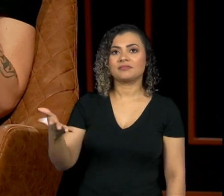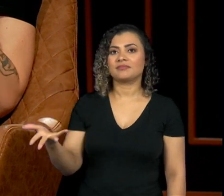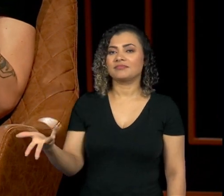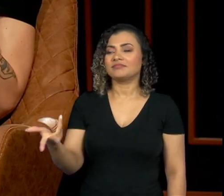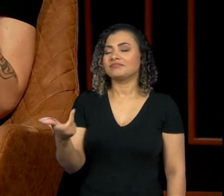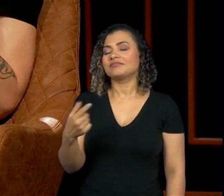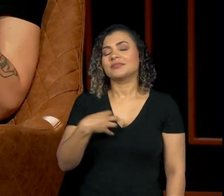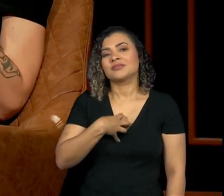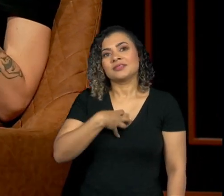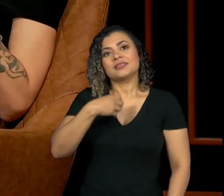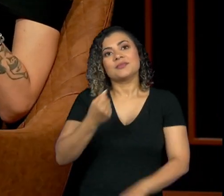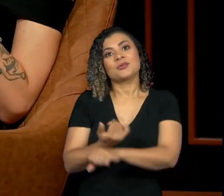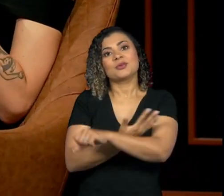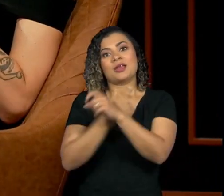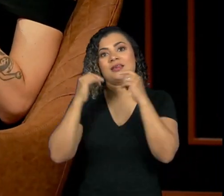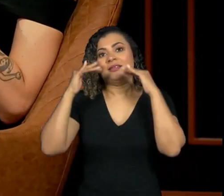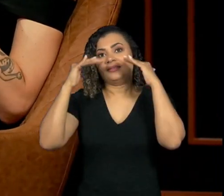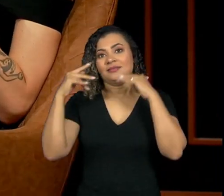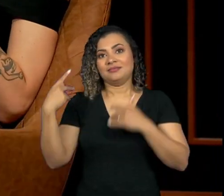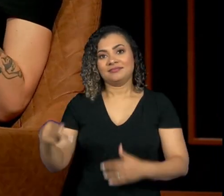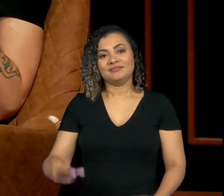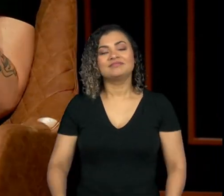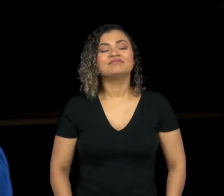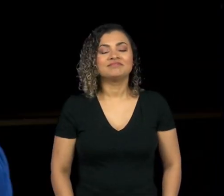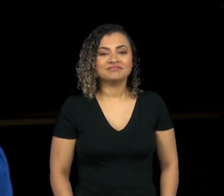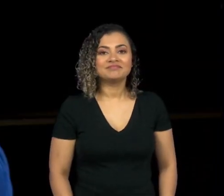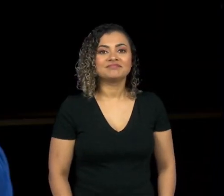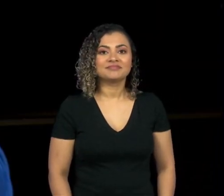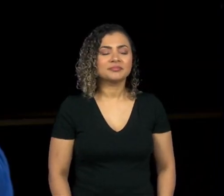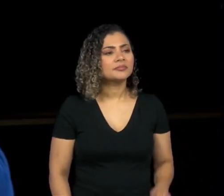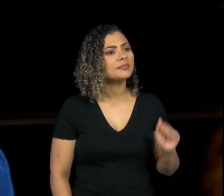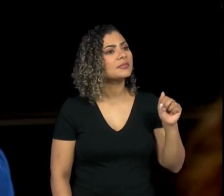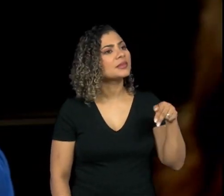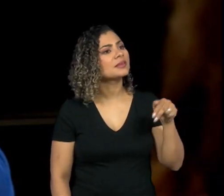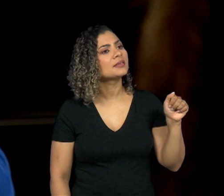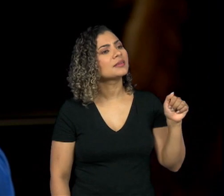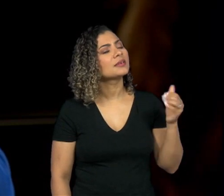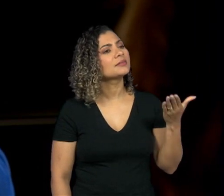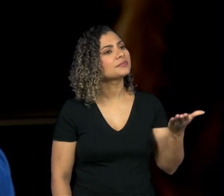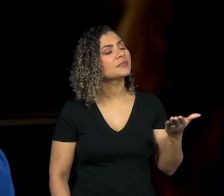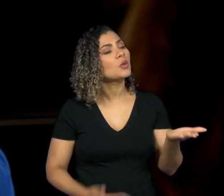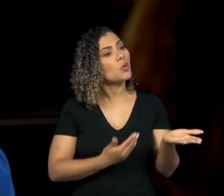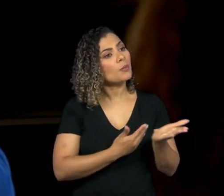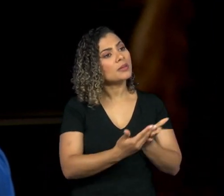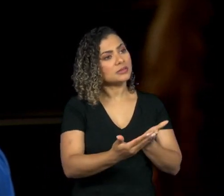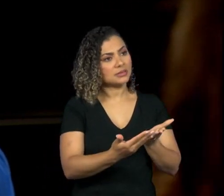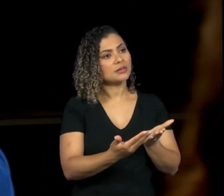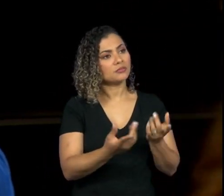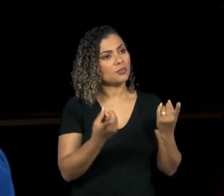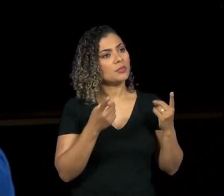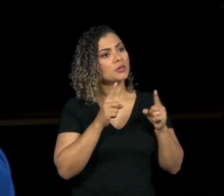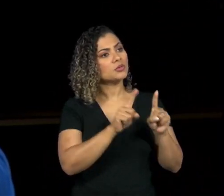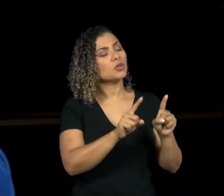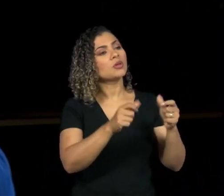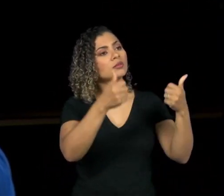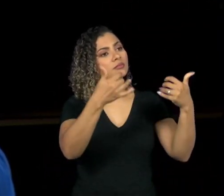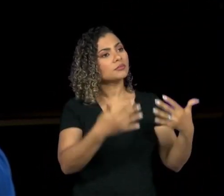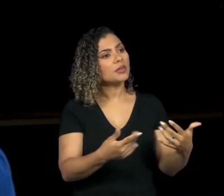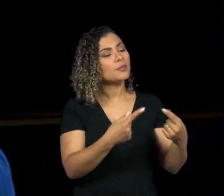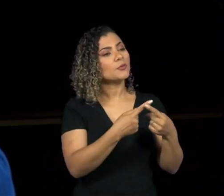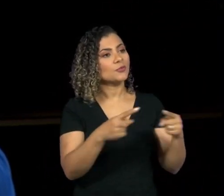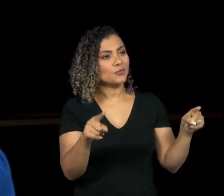muito tocada, fiquei emocionada com as palavras dela. Agora, Ana, nós começamos o programa falando da canção Love and